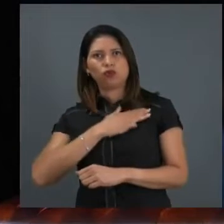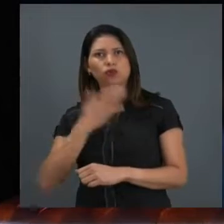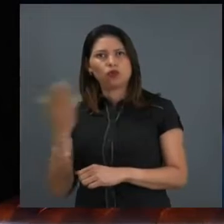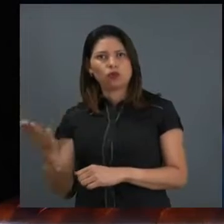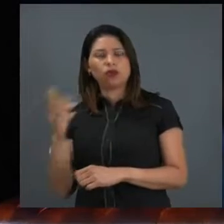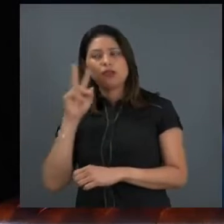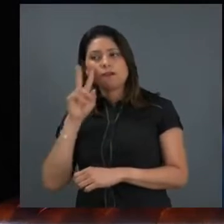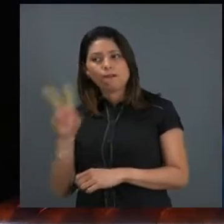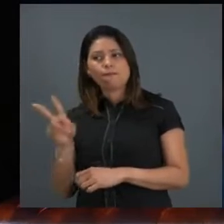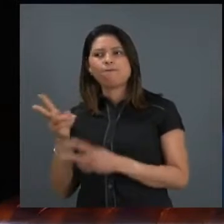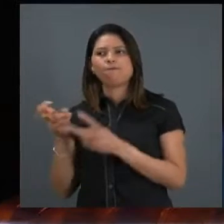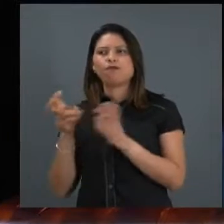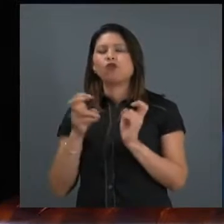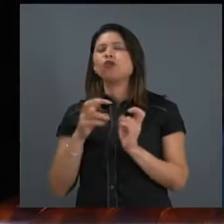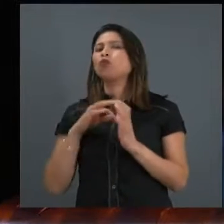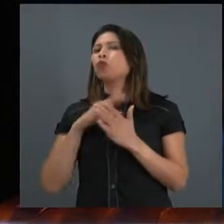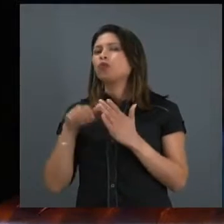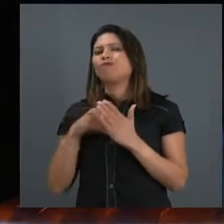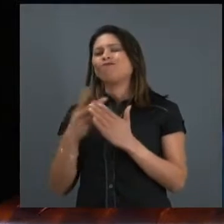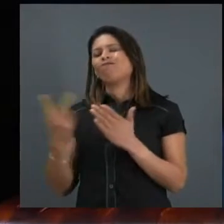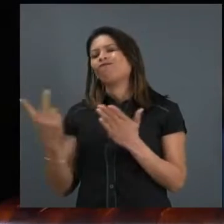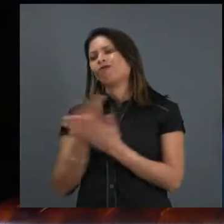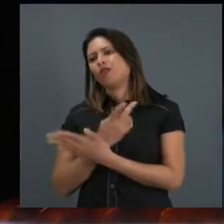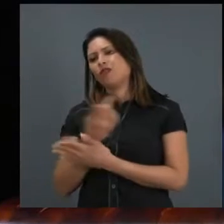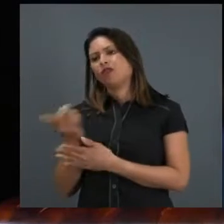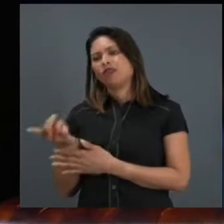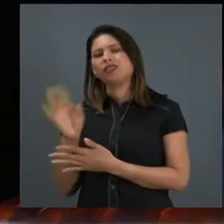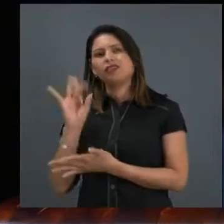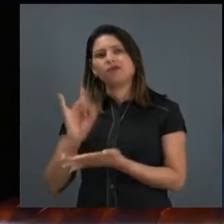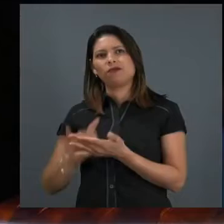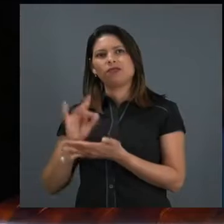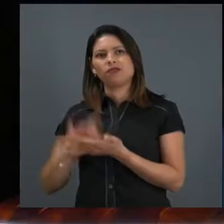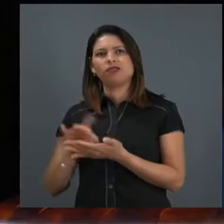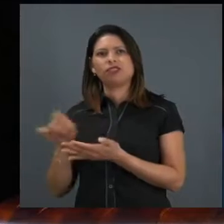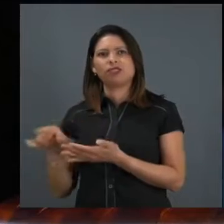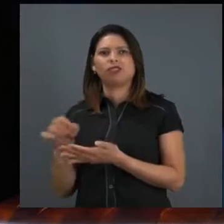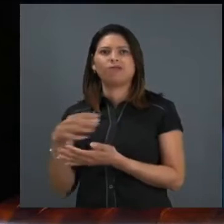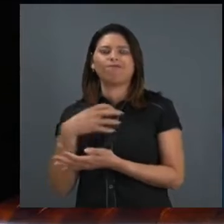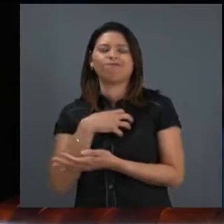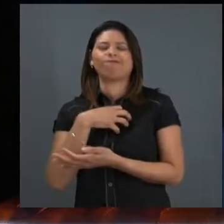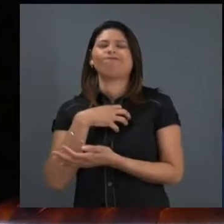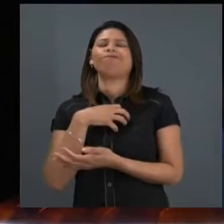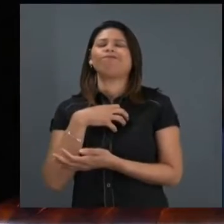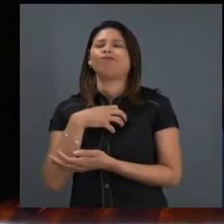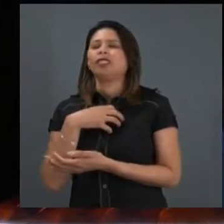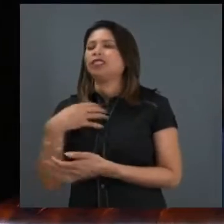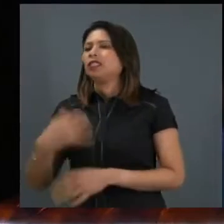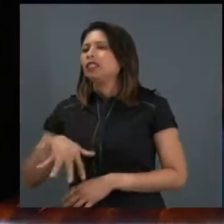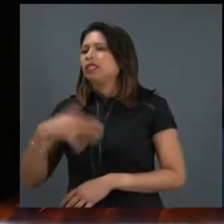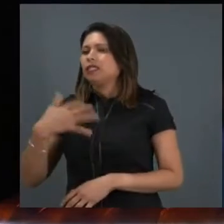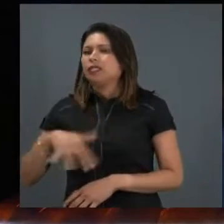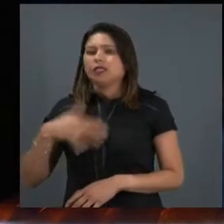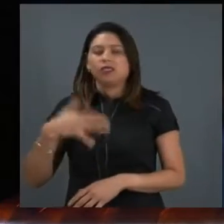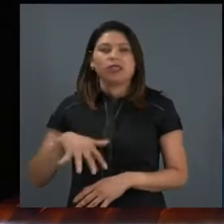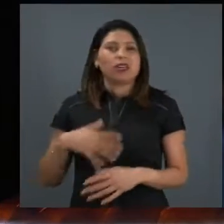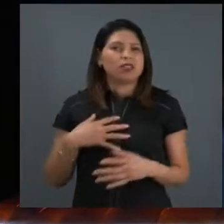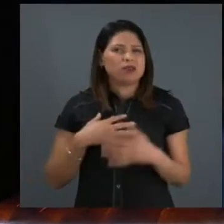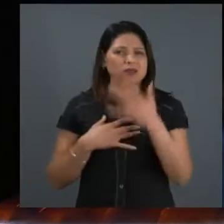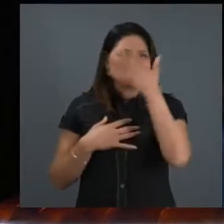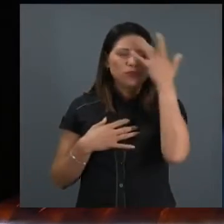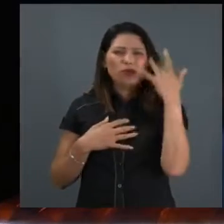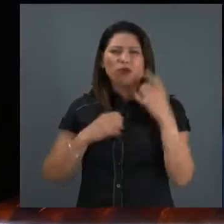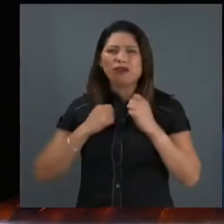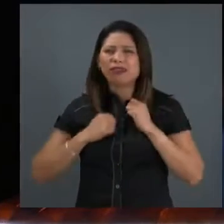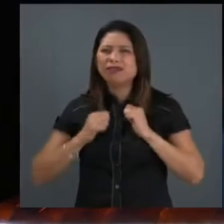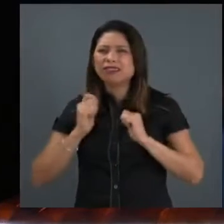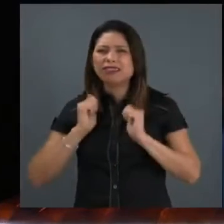acontecendo. É algo de fato assim, de assustar, apavorar e de